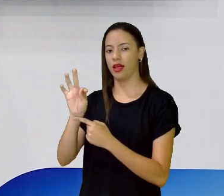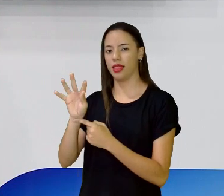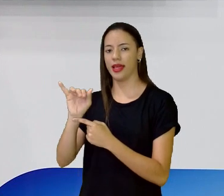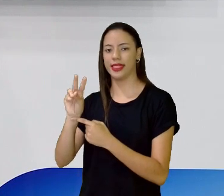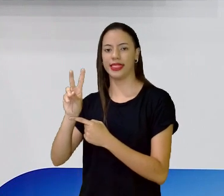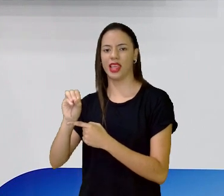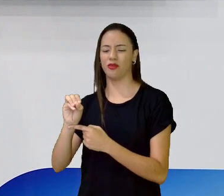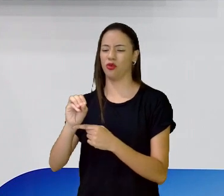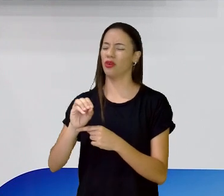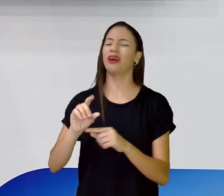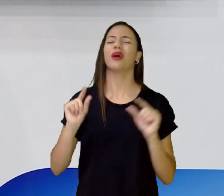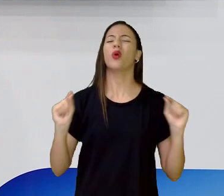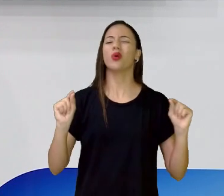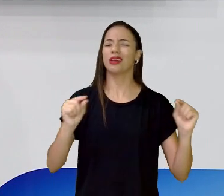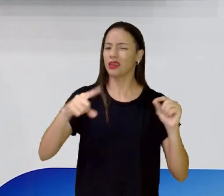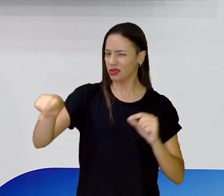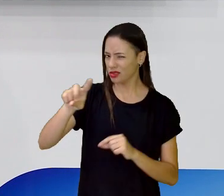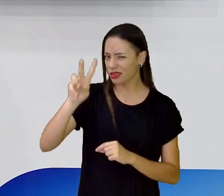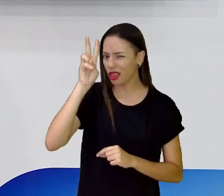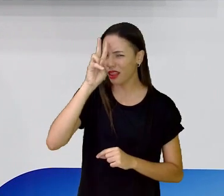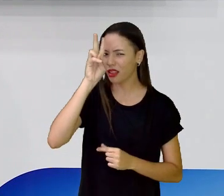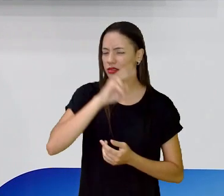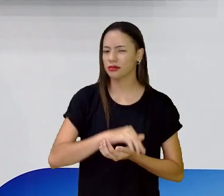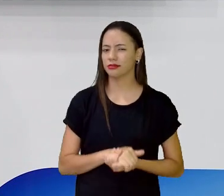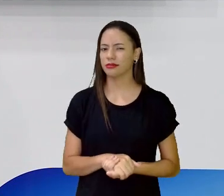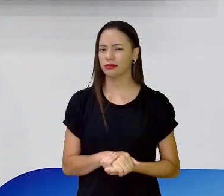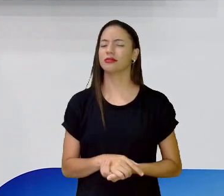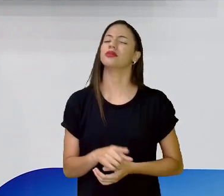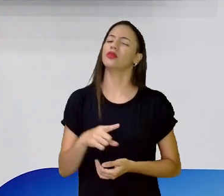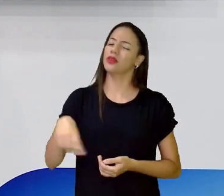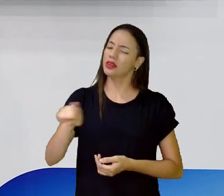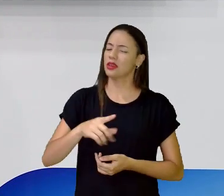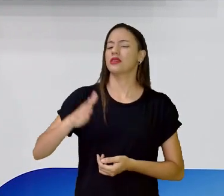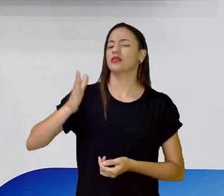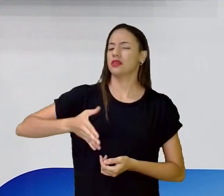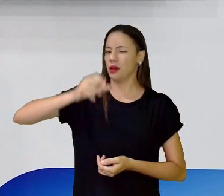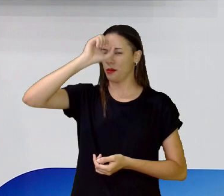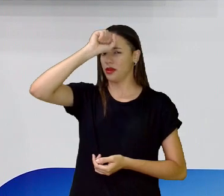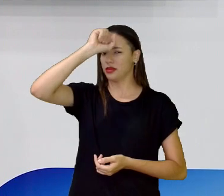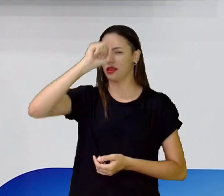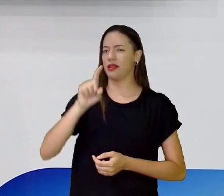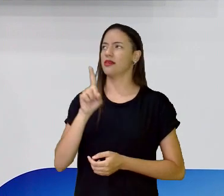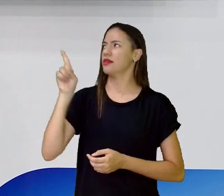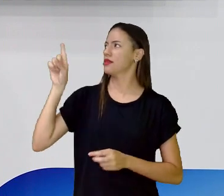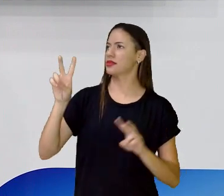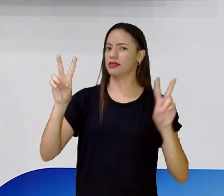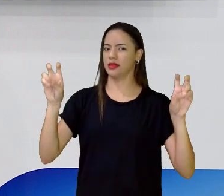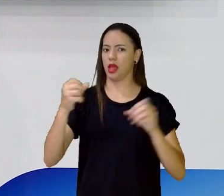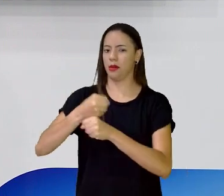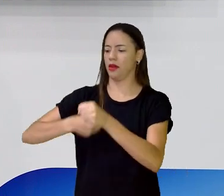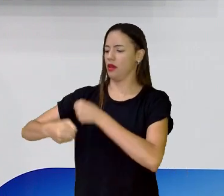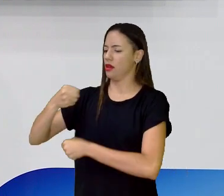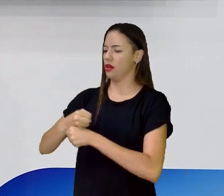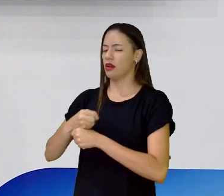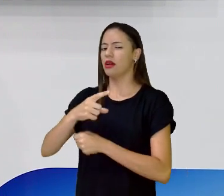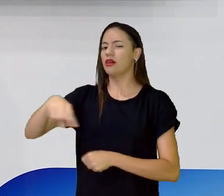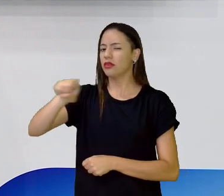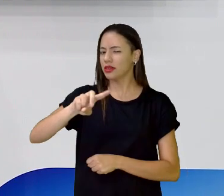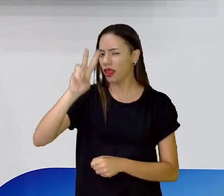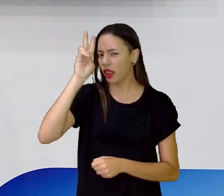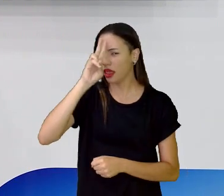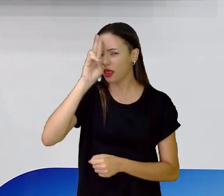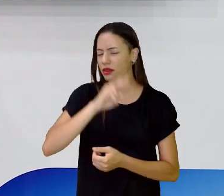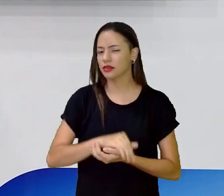coletivos? Quem lembra aí? Vocês já viram esse assunto ano passado? Quem lembra o que são substantivos